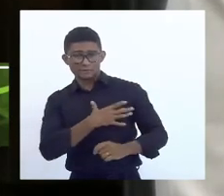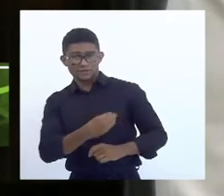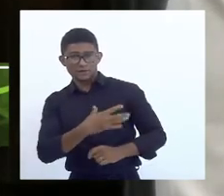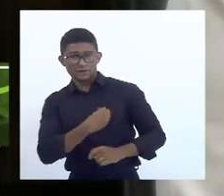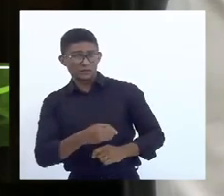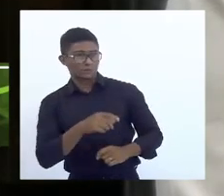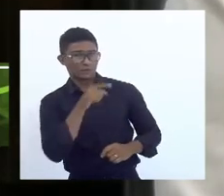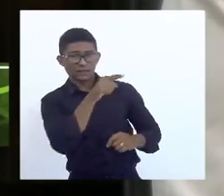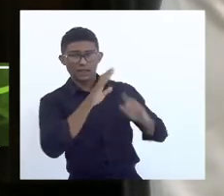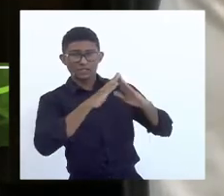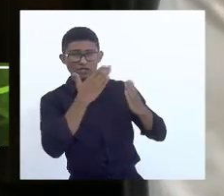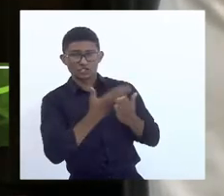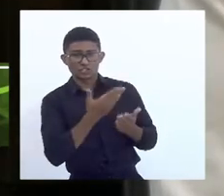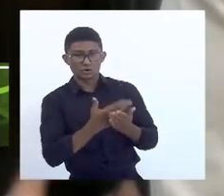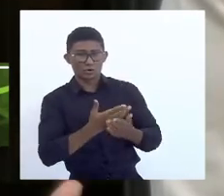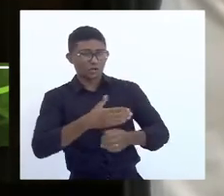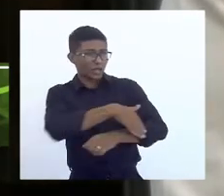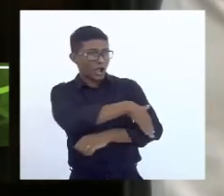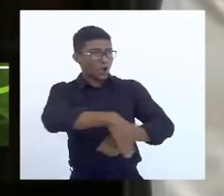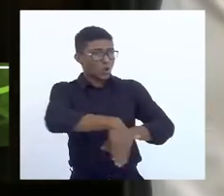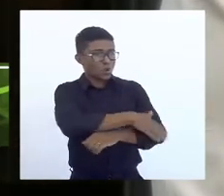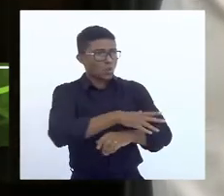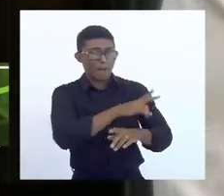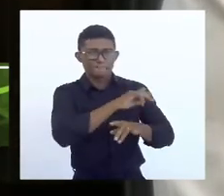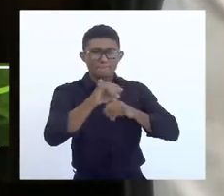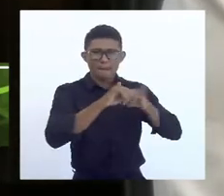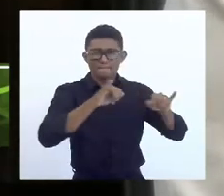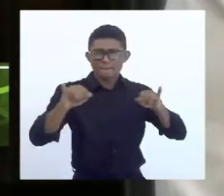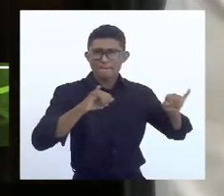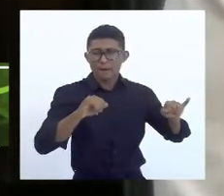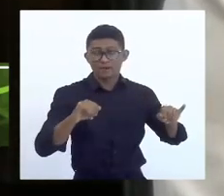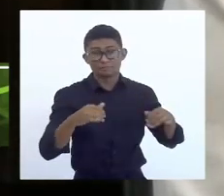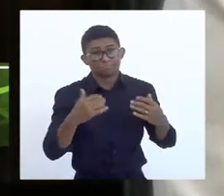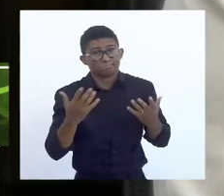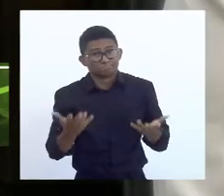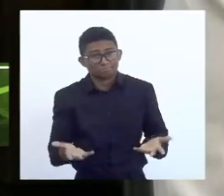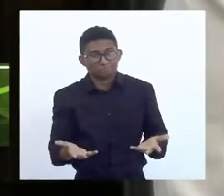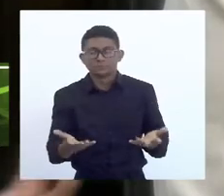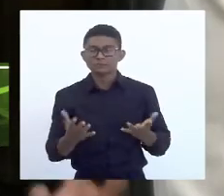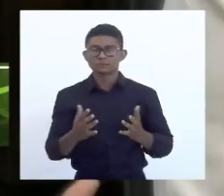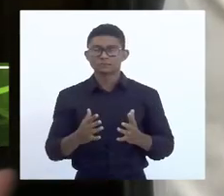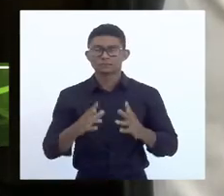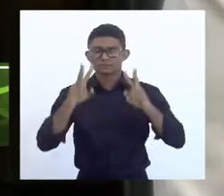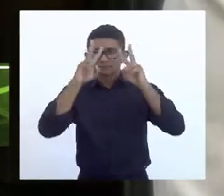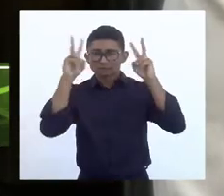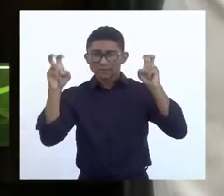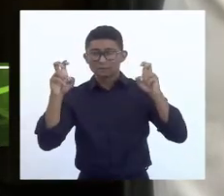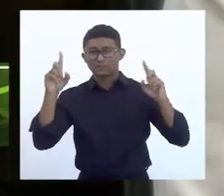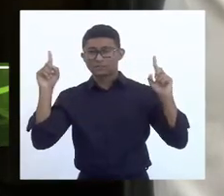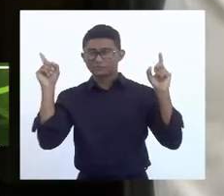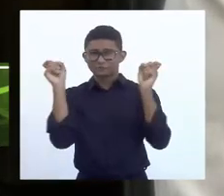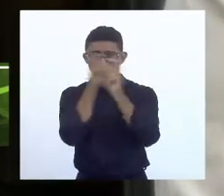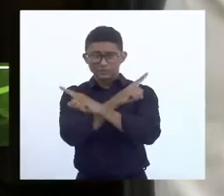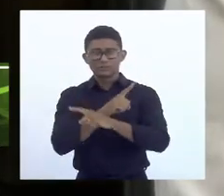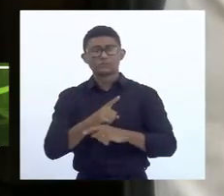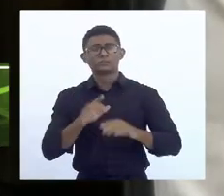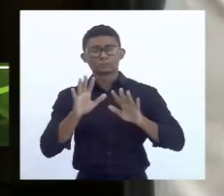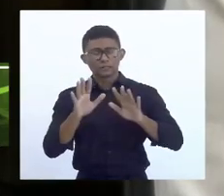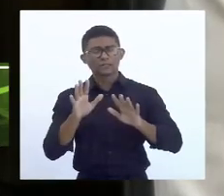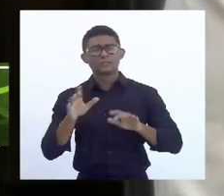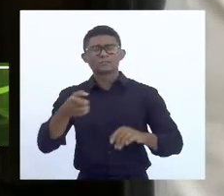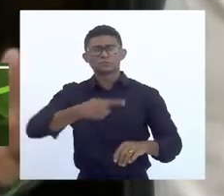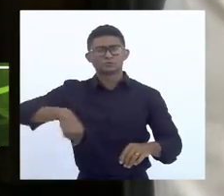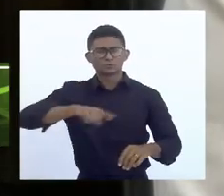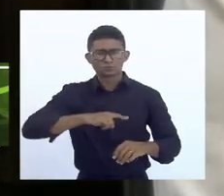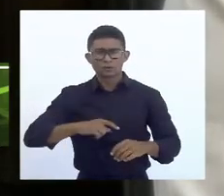filhas, Manu. Então, é um tema árduo, duro, mas também é muito bom saber que a gente tem caminhado para